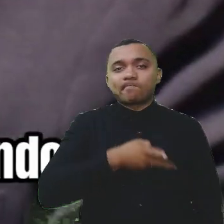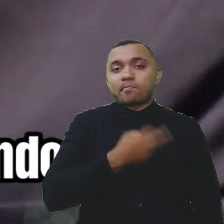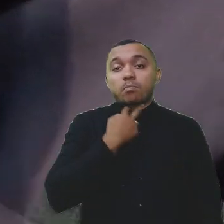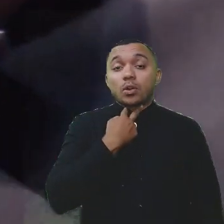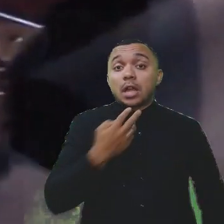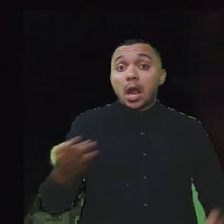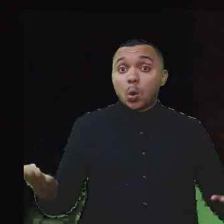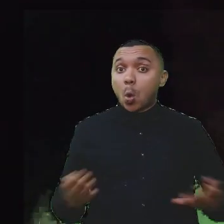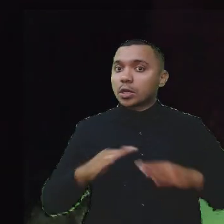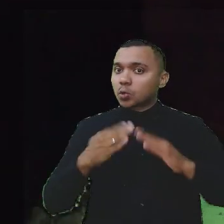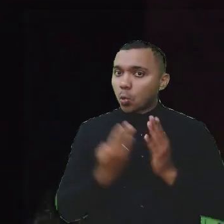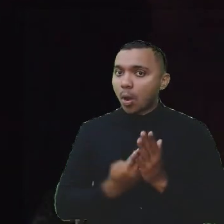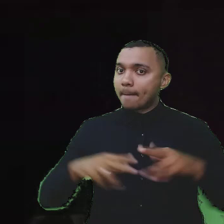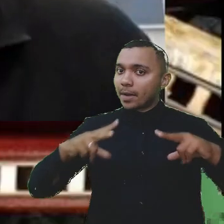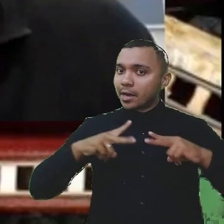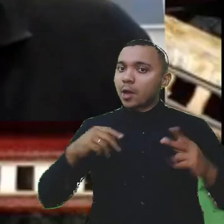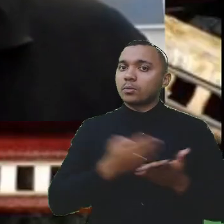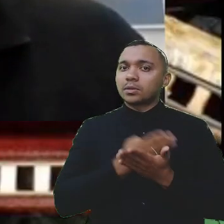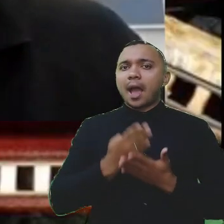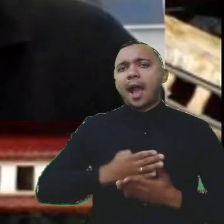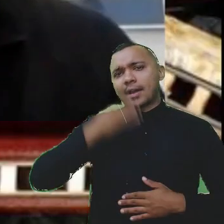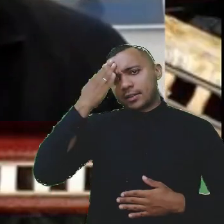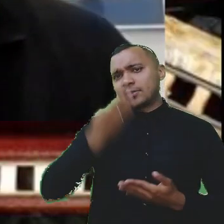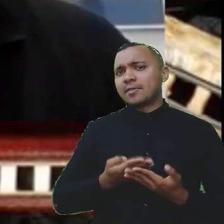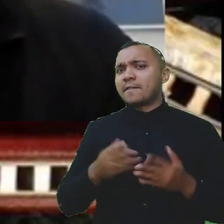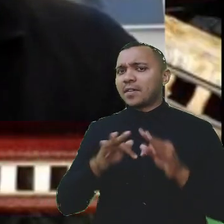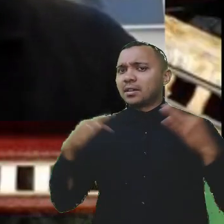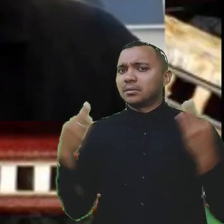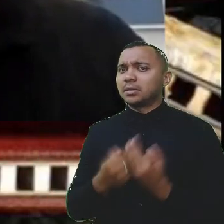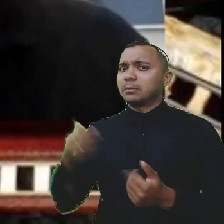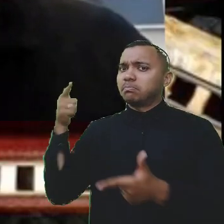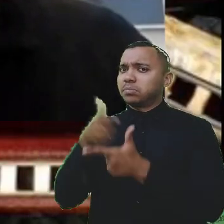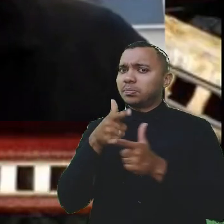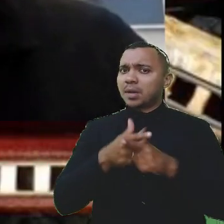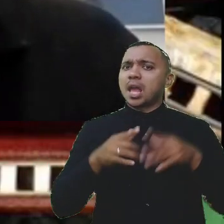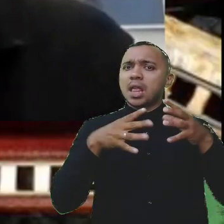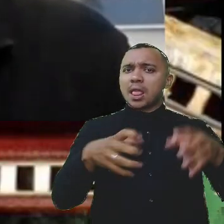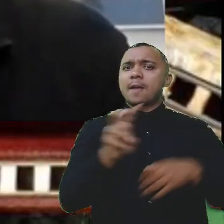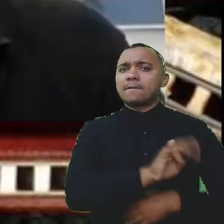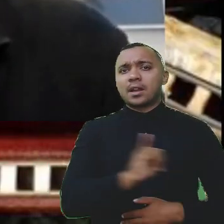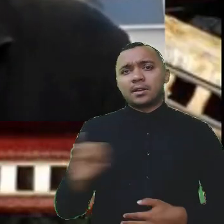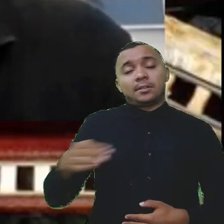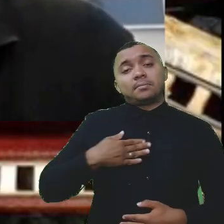estão proibindo. Eu acho que os pais vão cair em cima, vai ser uma confusão danada, mas tomara que haja